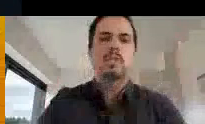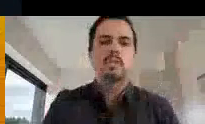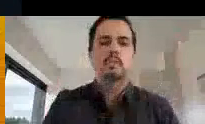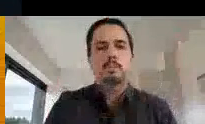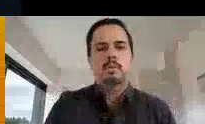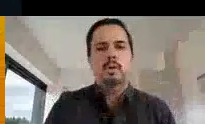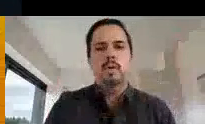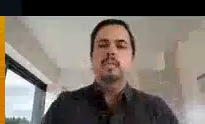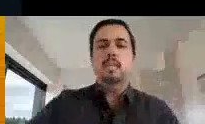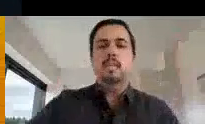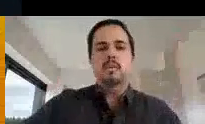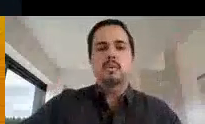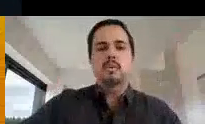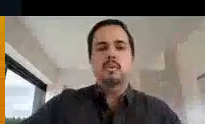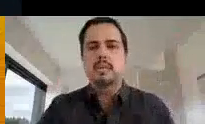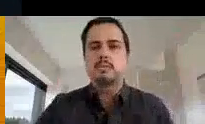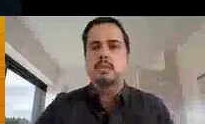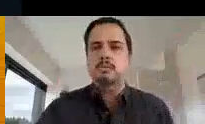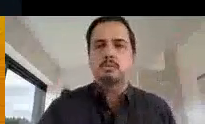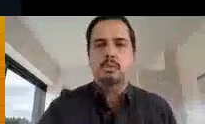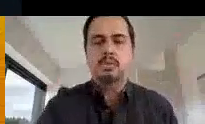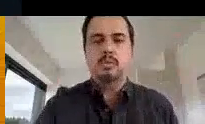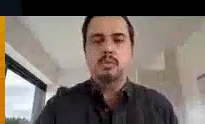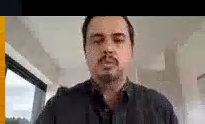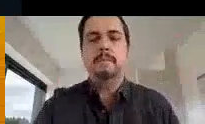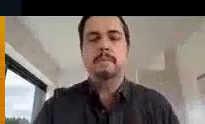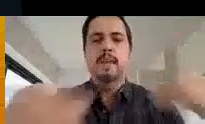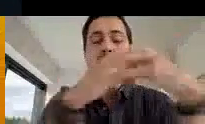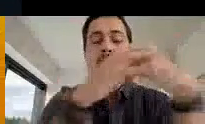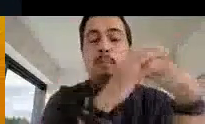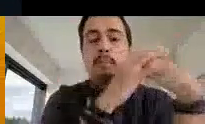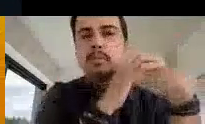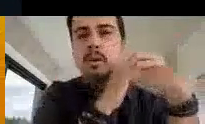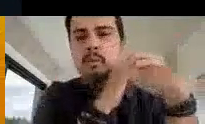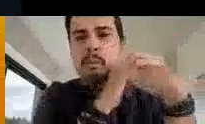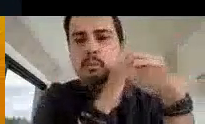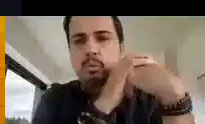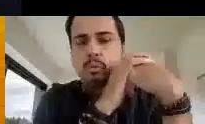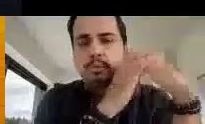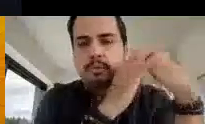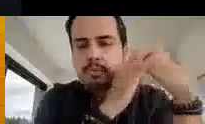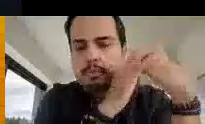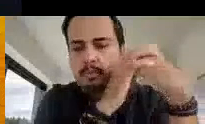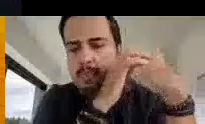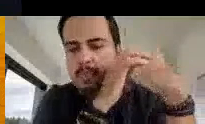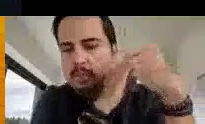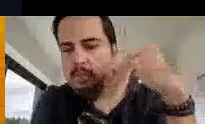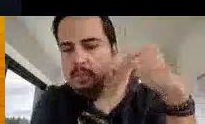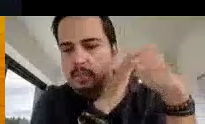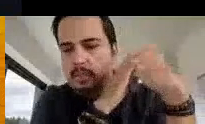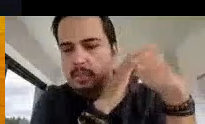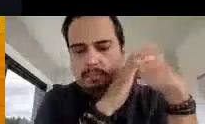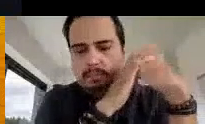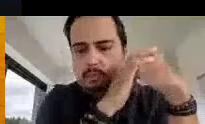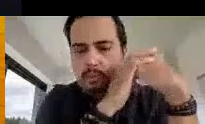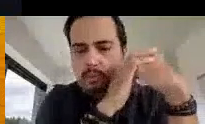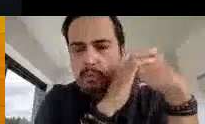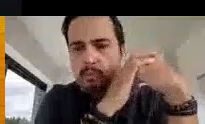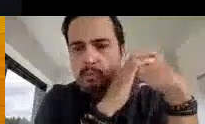Se você tem um site próprio, você tem que construir isso aí com seus provedores, né? Você pode anunciar um produto, se você